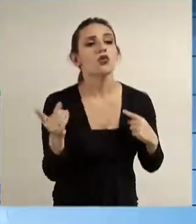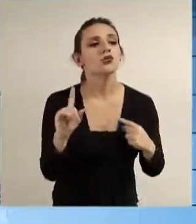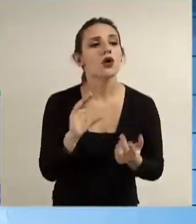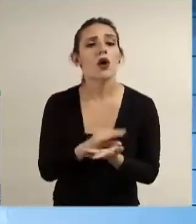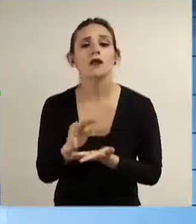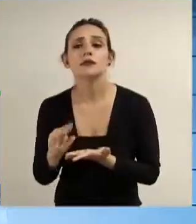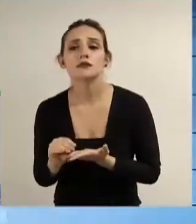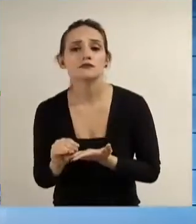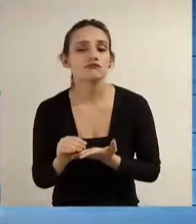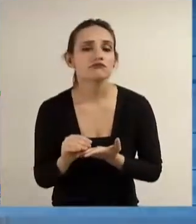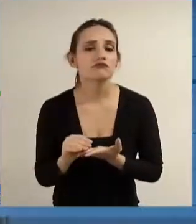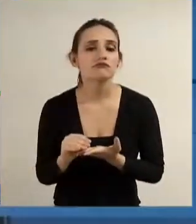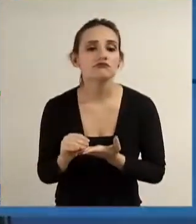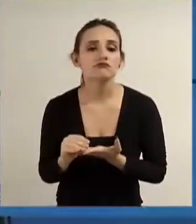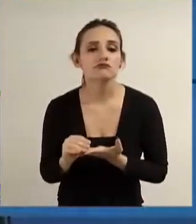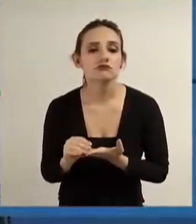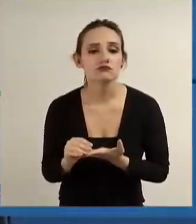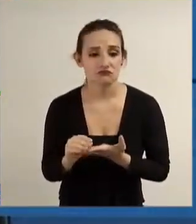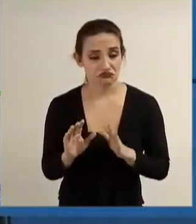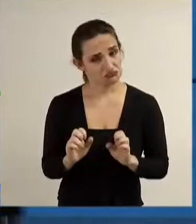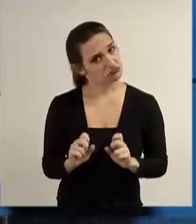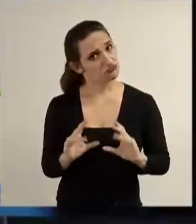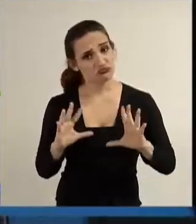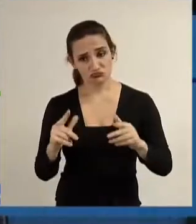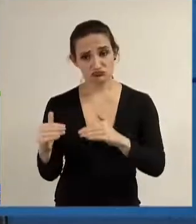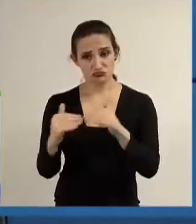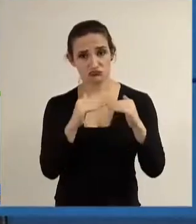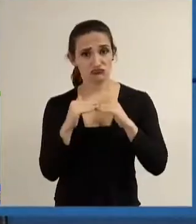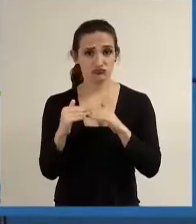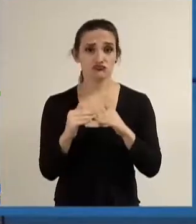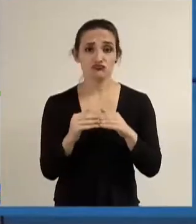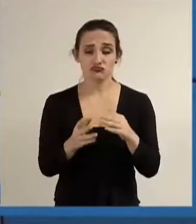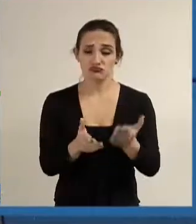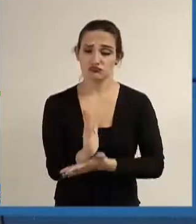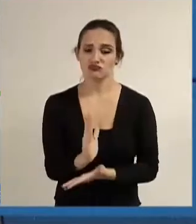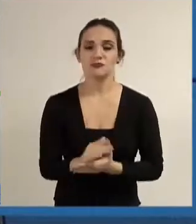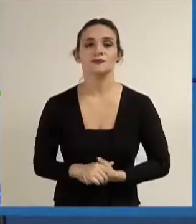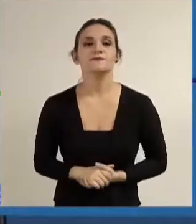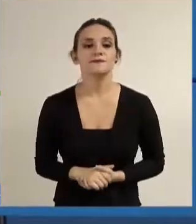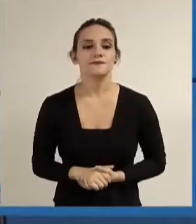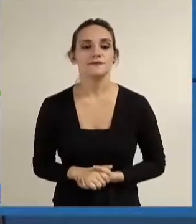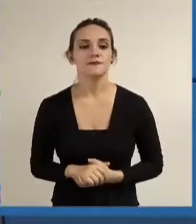de ser lida. Não havendo quem queira impugná-la, dou-a por aprovada.